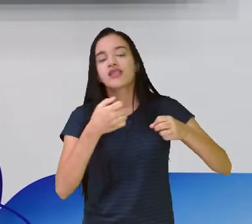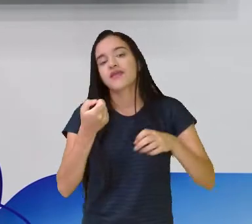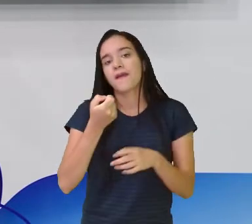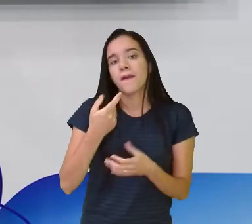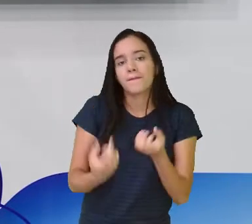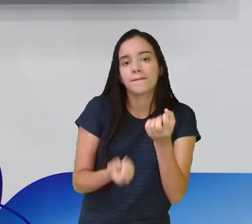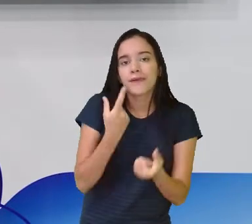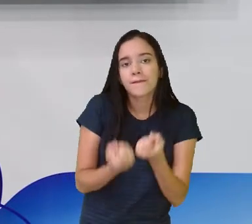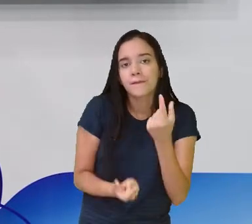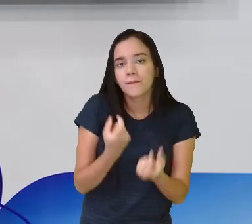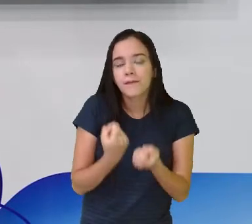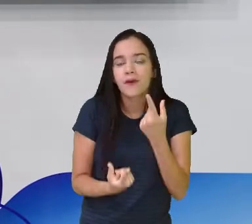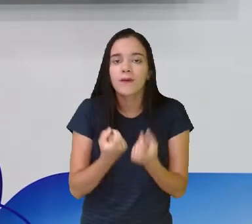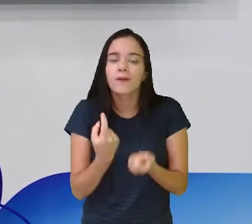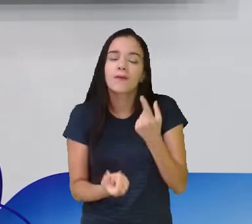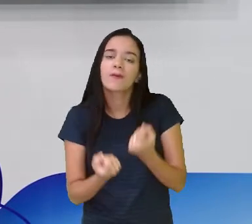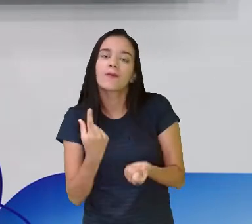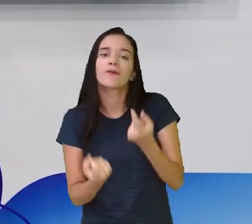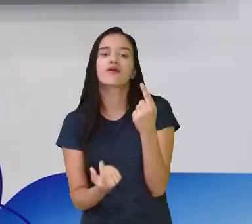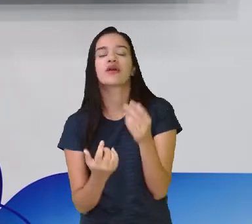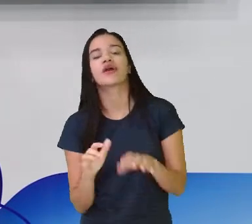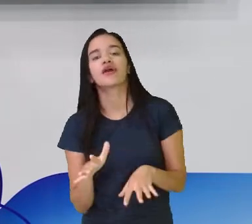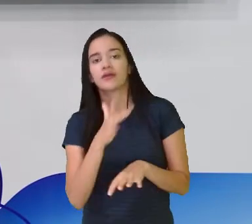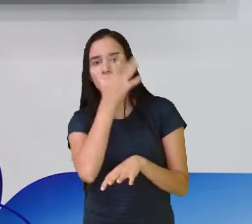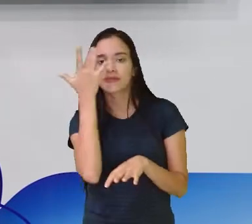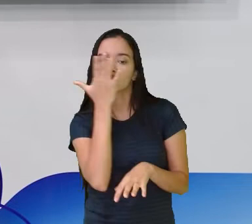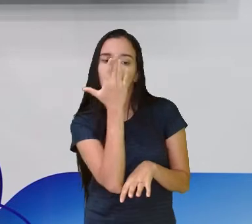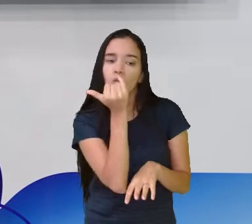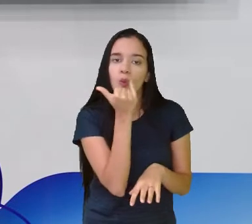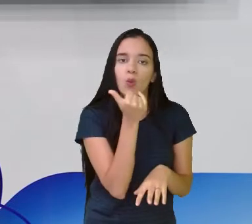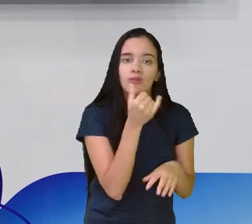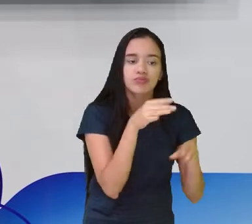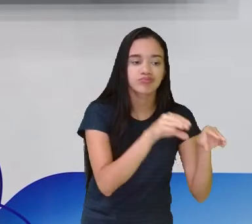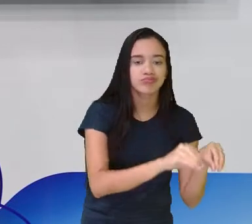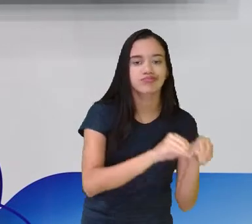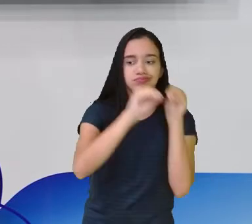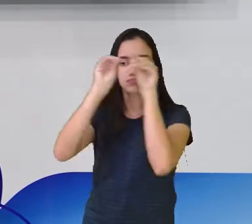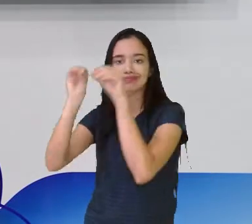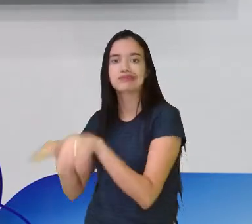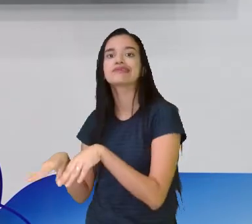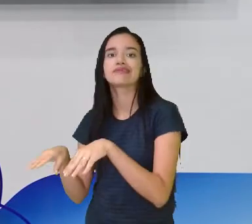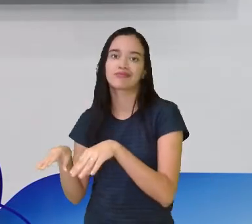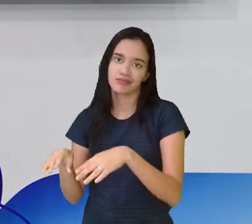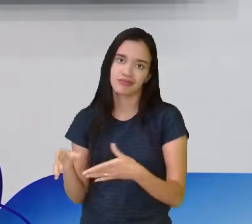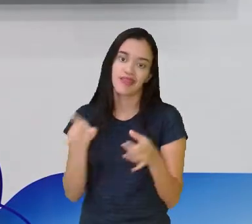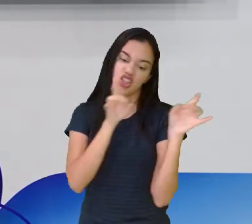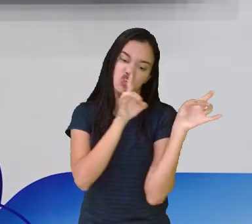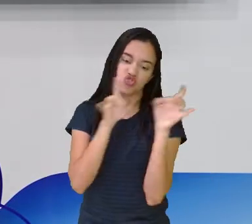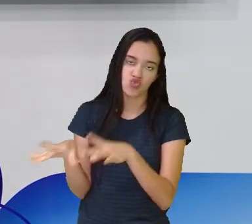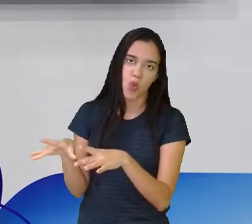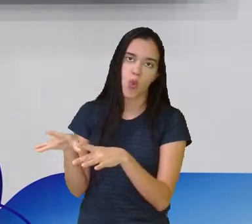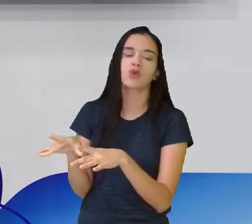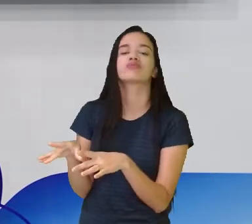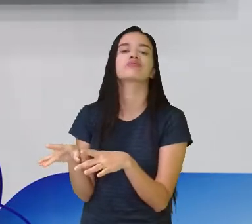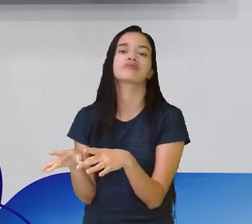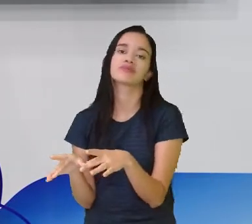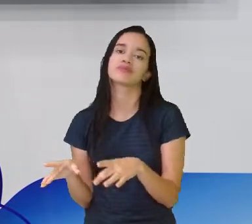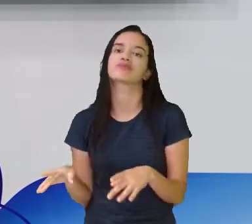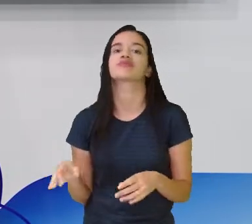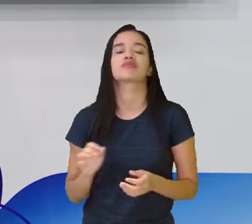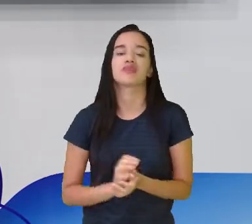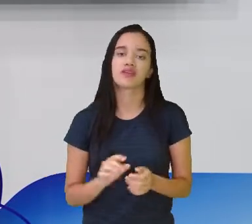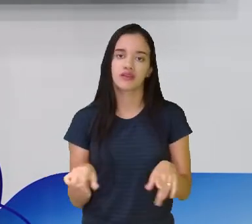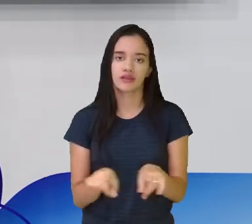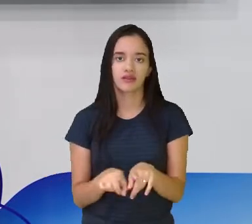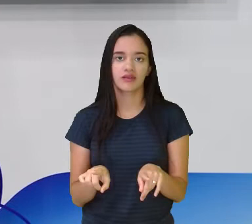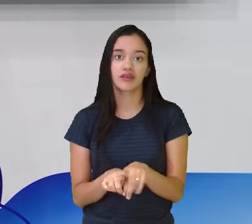sabe aqueles saquinhos que o pessoal acaba de comer a pipoca ali no centro da cidade, pega o saquinho, ao invés de jogar no lixo, joga no chão, ele vai parar